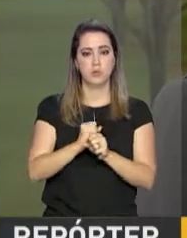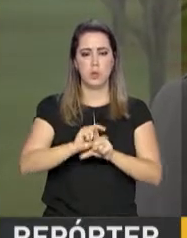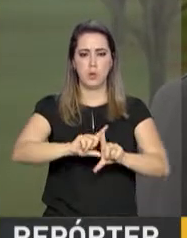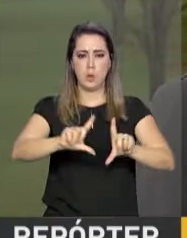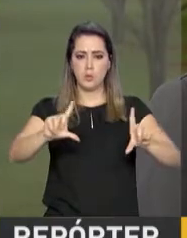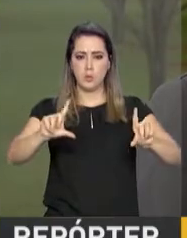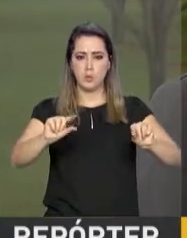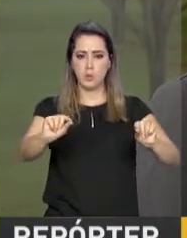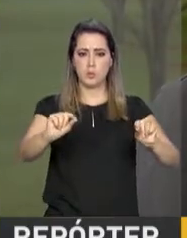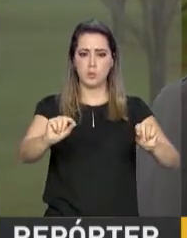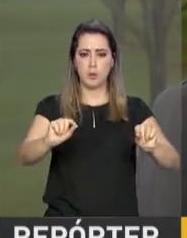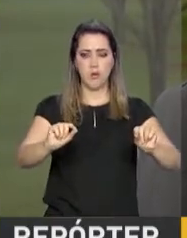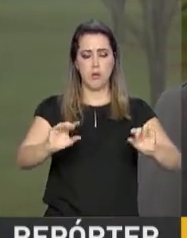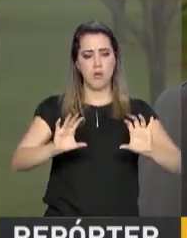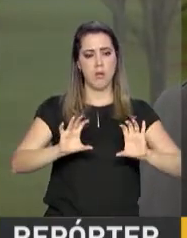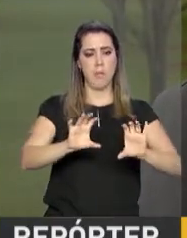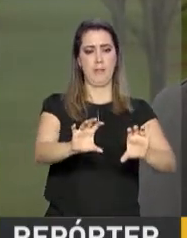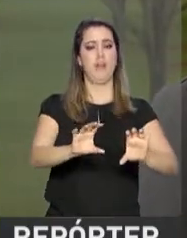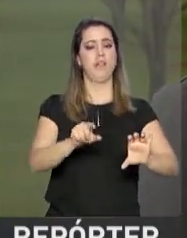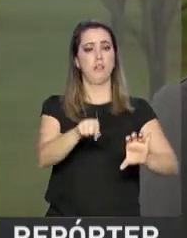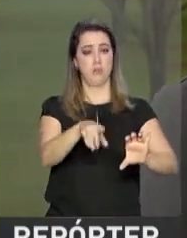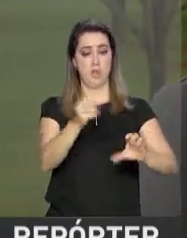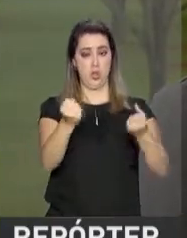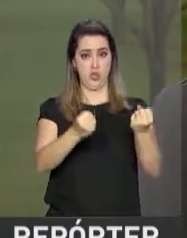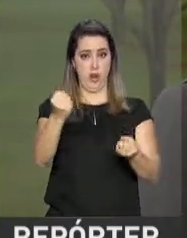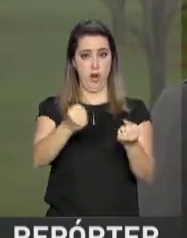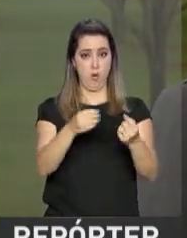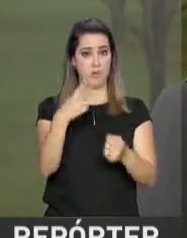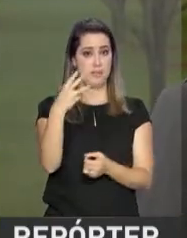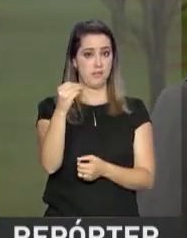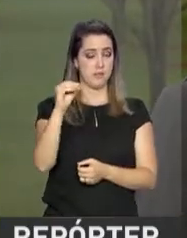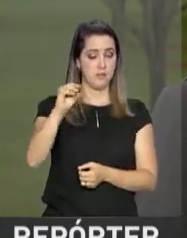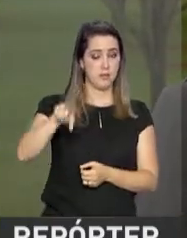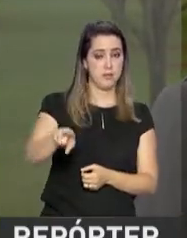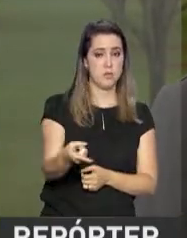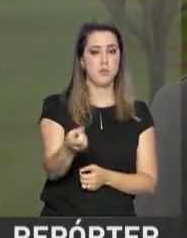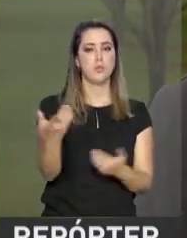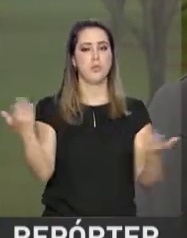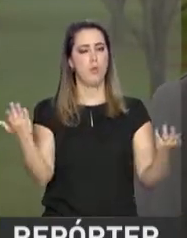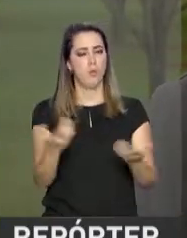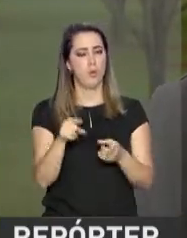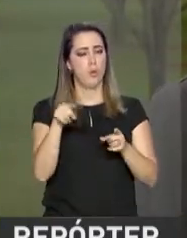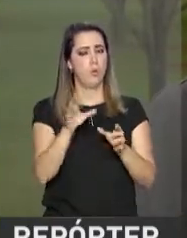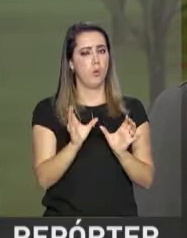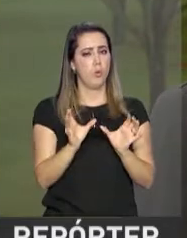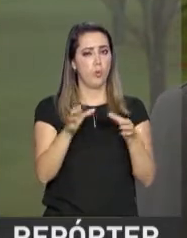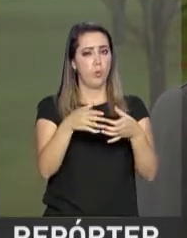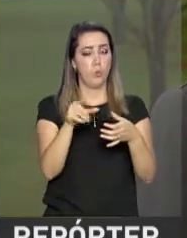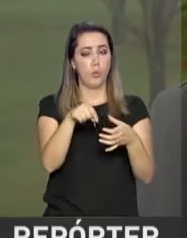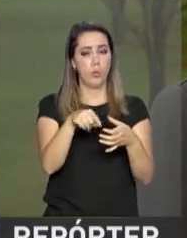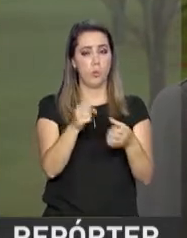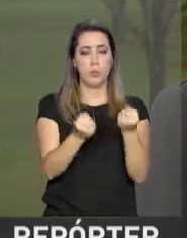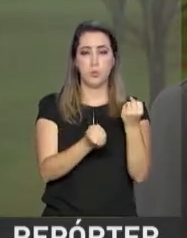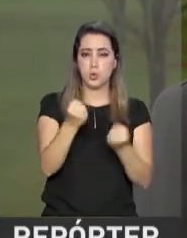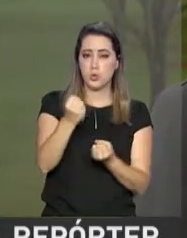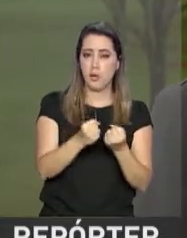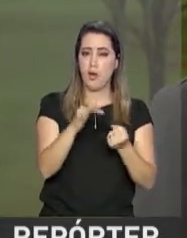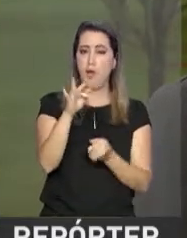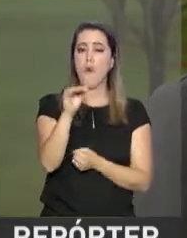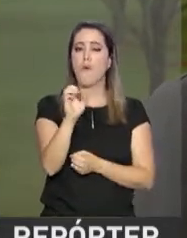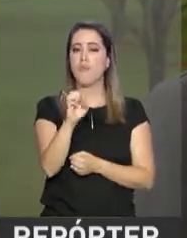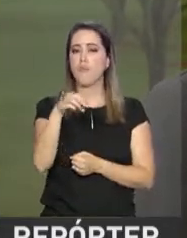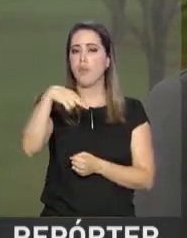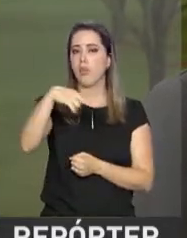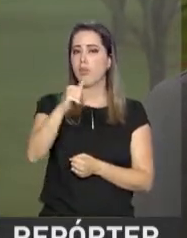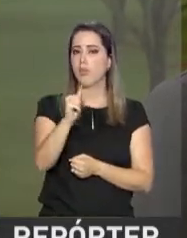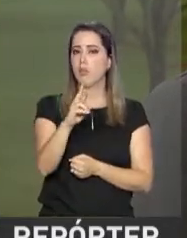no país quase 300 mil veículos. De acordo com a Federação Nacional da Distribuição de Veículos Automotores, a FENABRAVE,